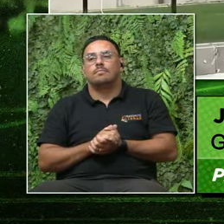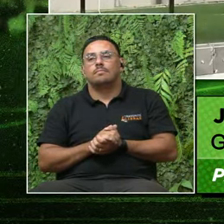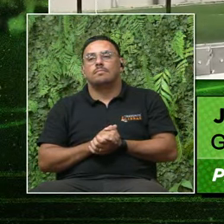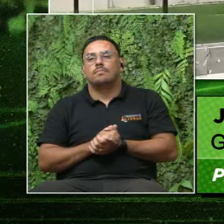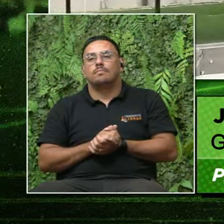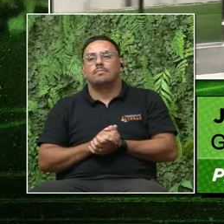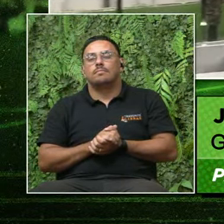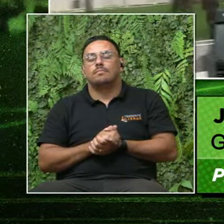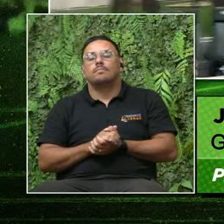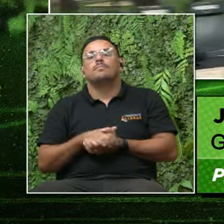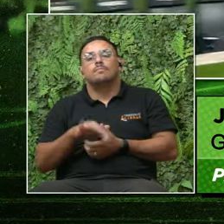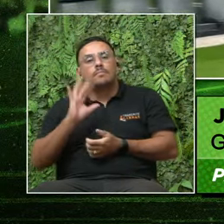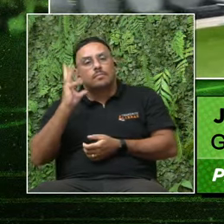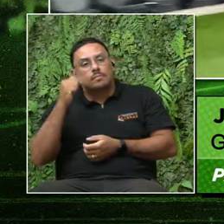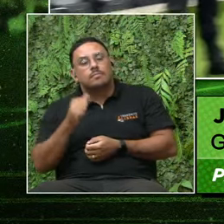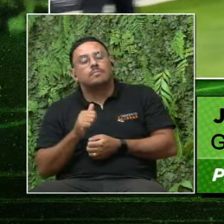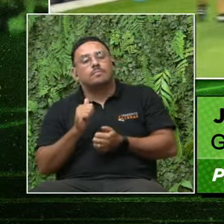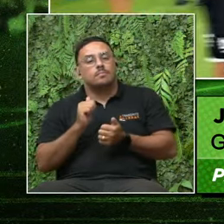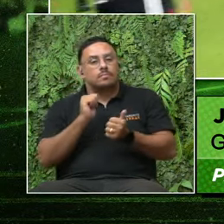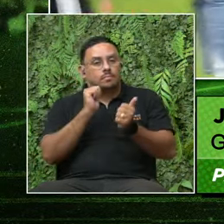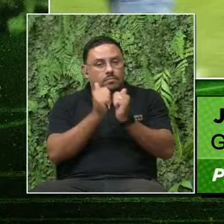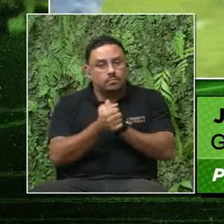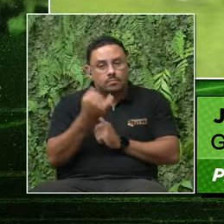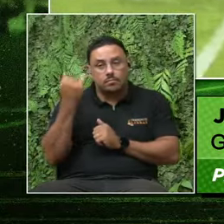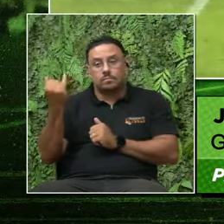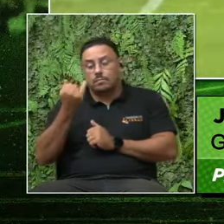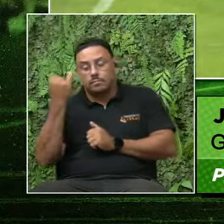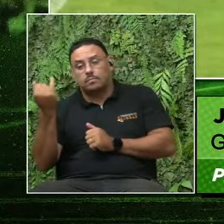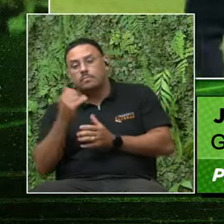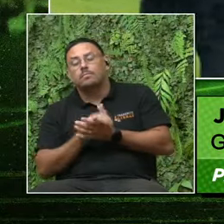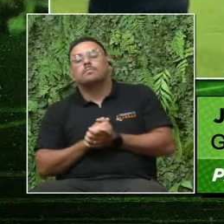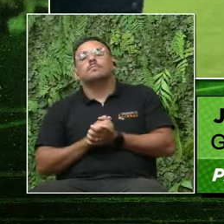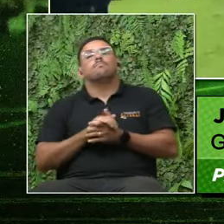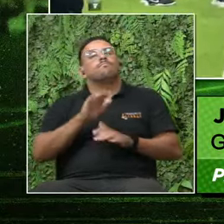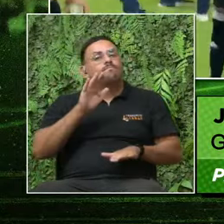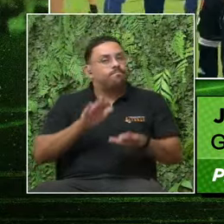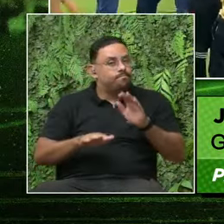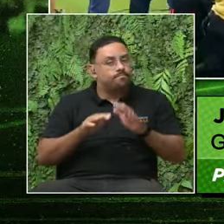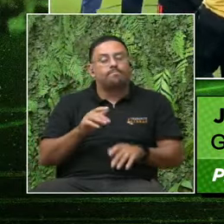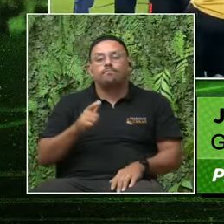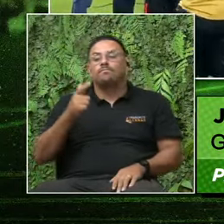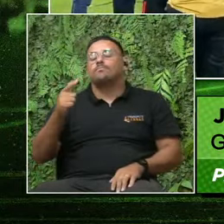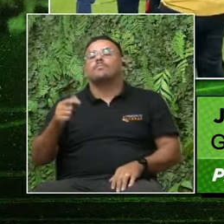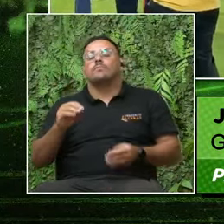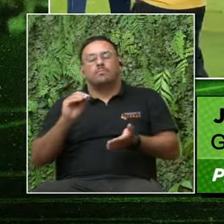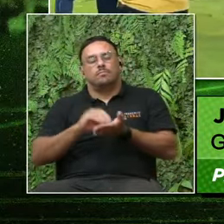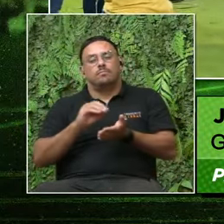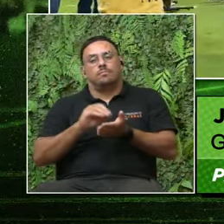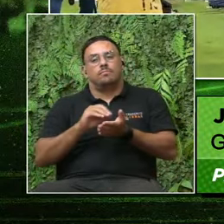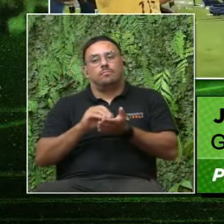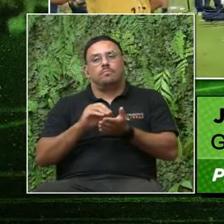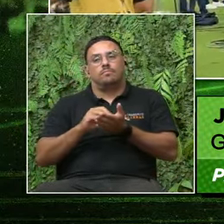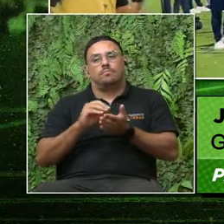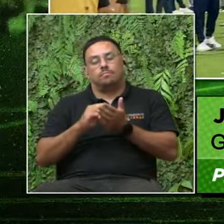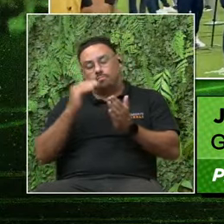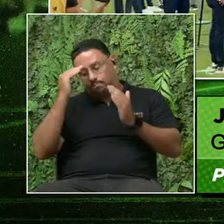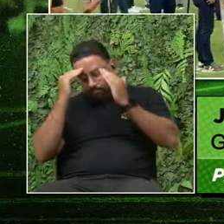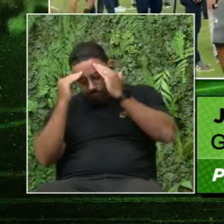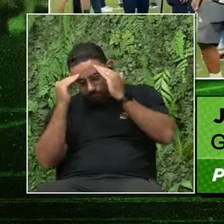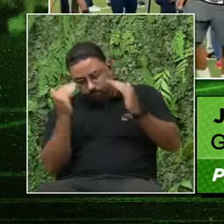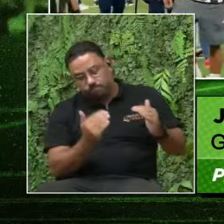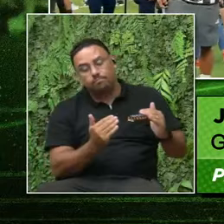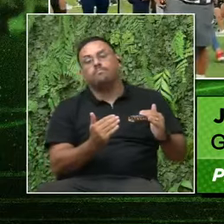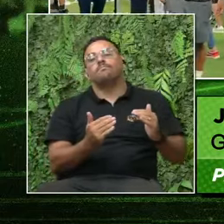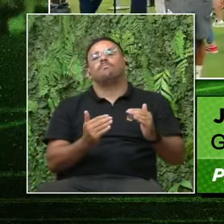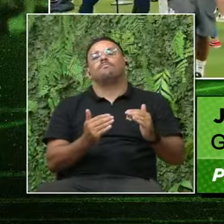no mas eu acho que o jogo foi um jogo importante talvez outro lado não respeitou Como Um clássico como deveria ter